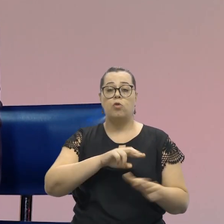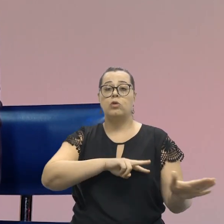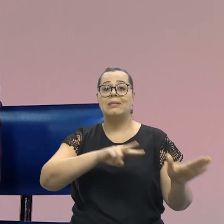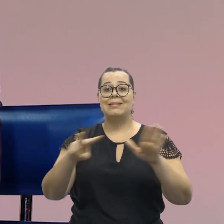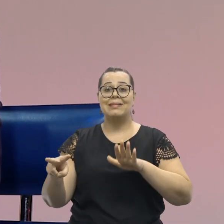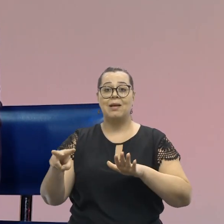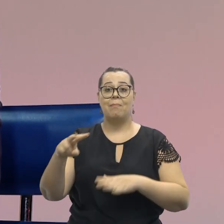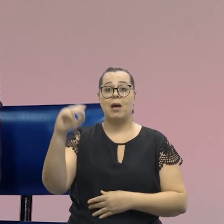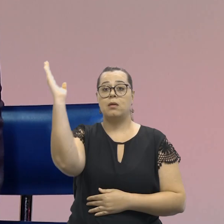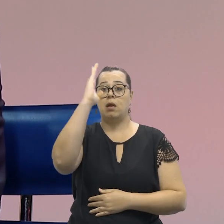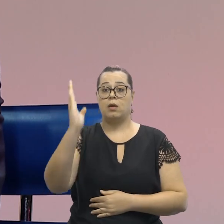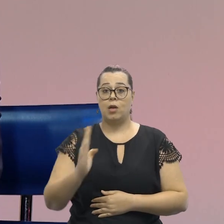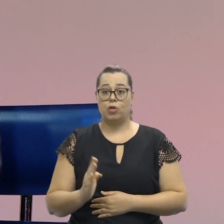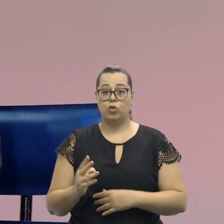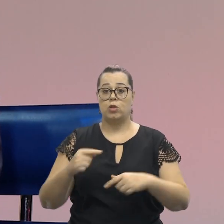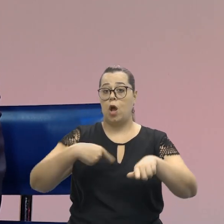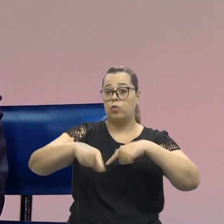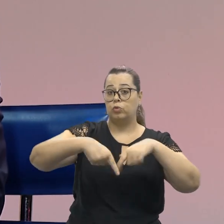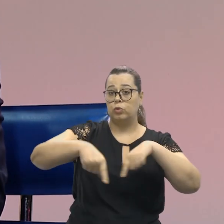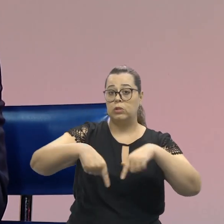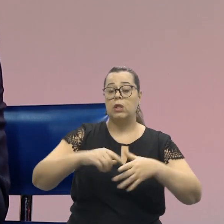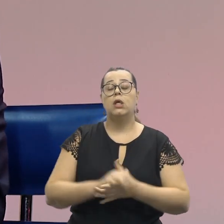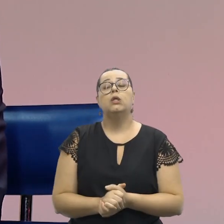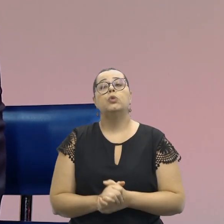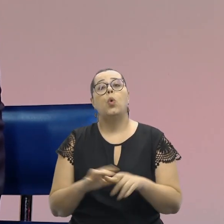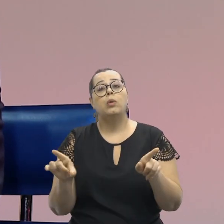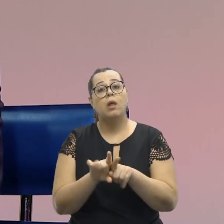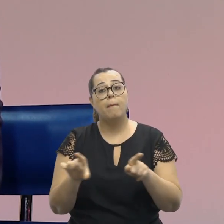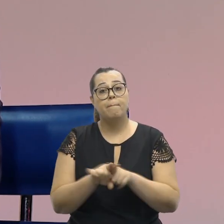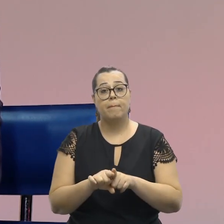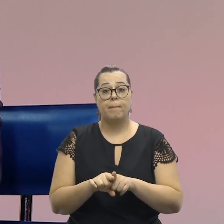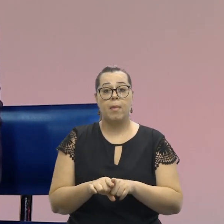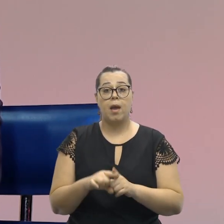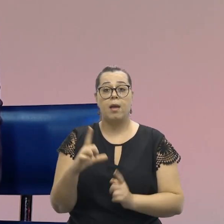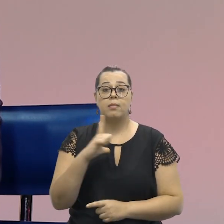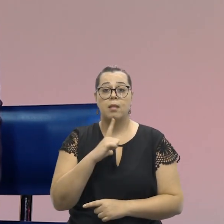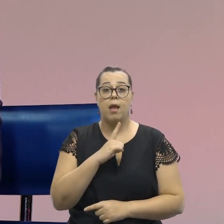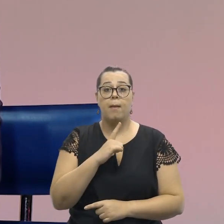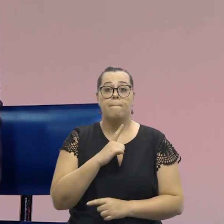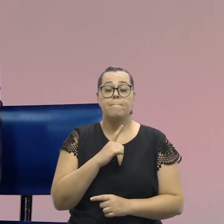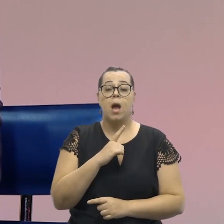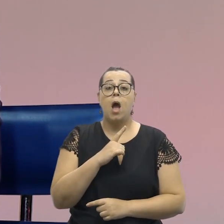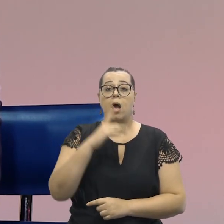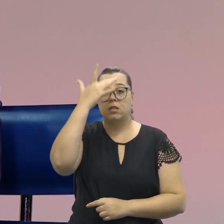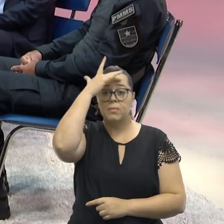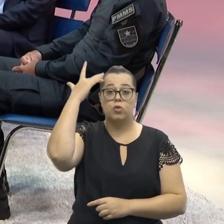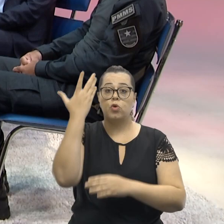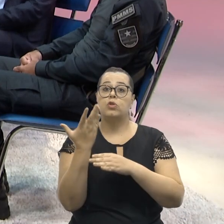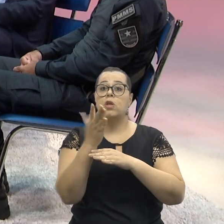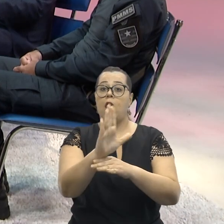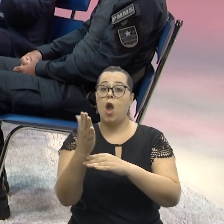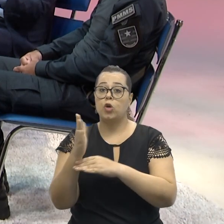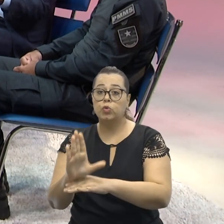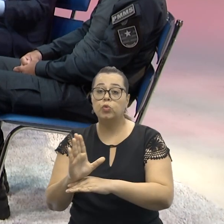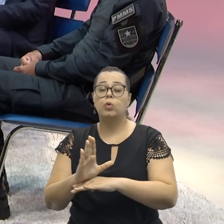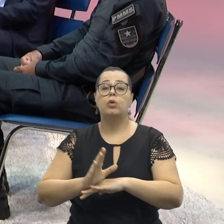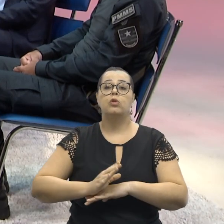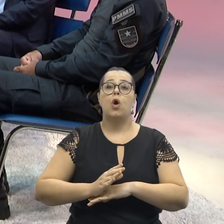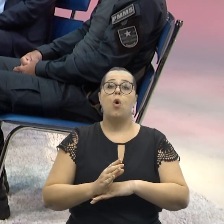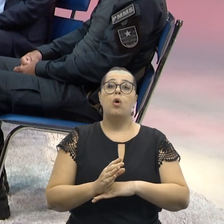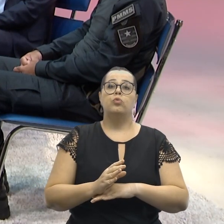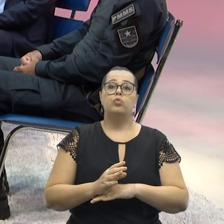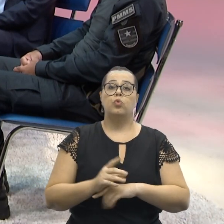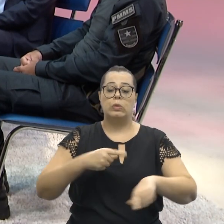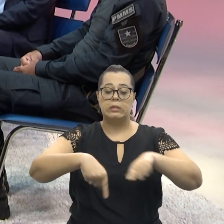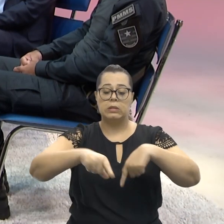Semana Nacional do Trânsito, criamos uma medalha de reconhecimento às pessoas que efetivamente têm colaborado para que o trânsito possa se